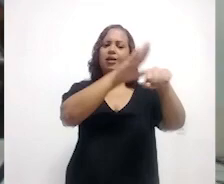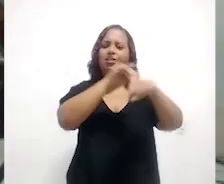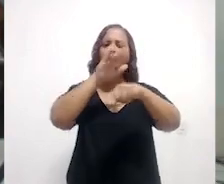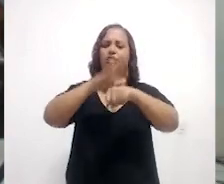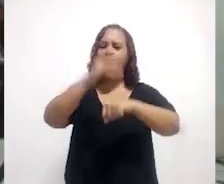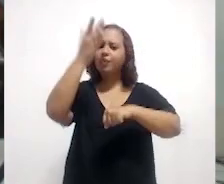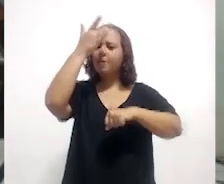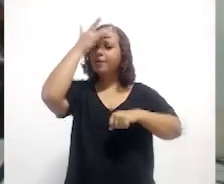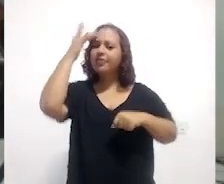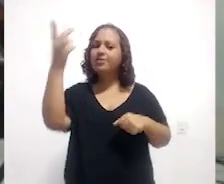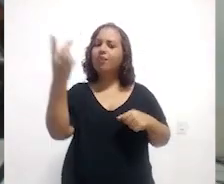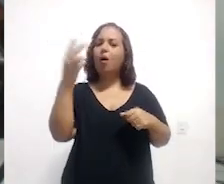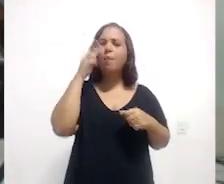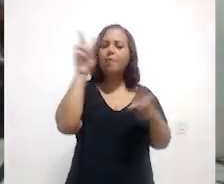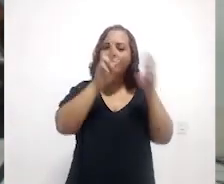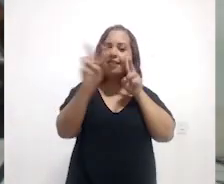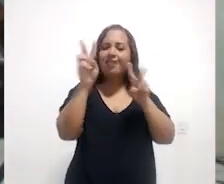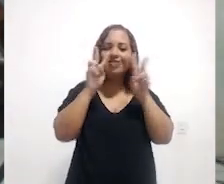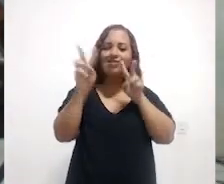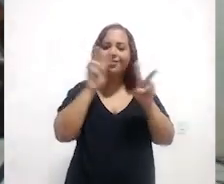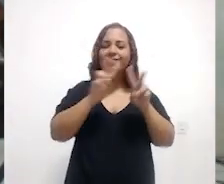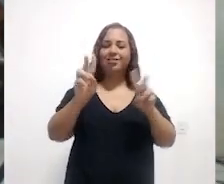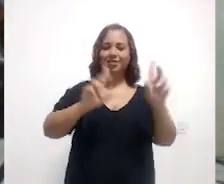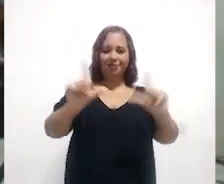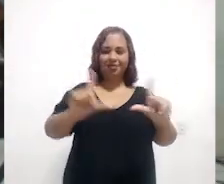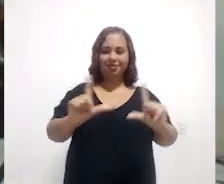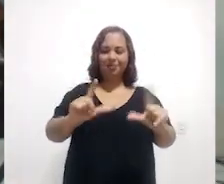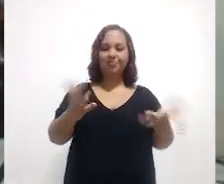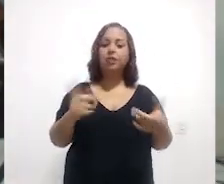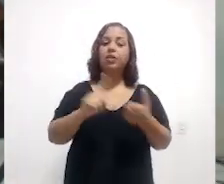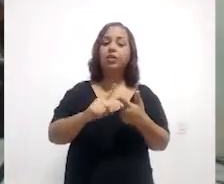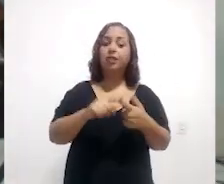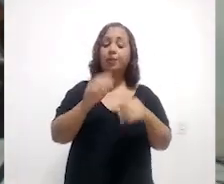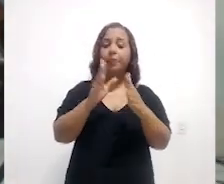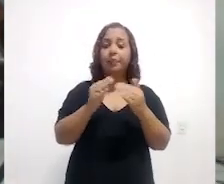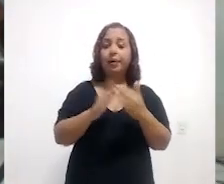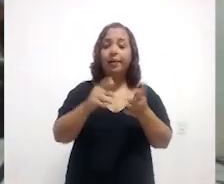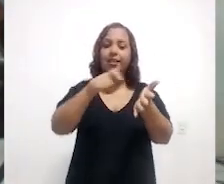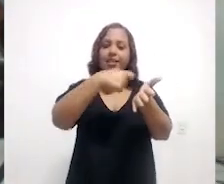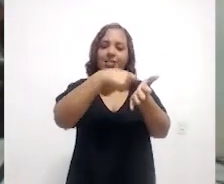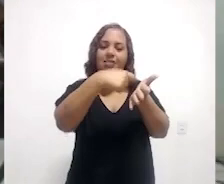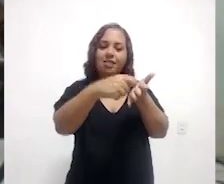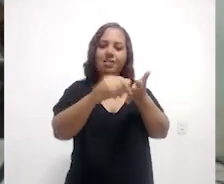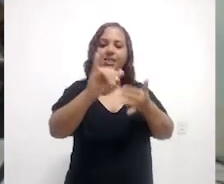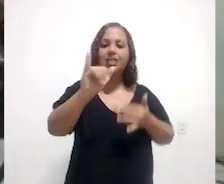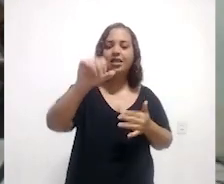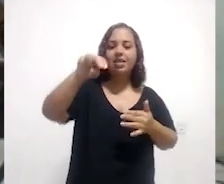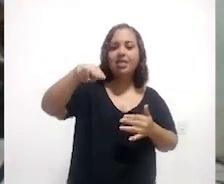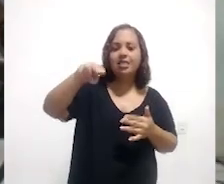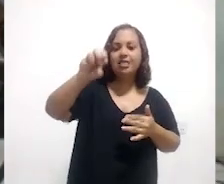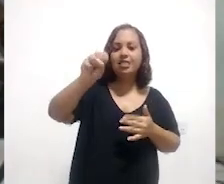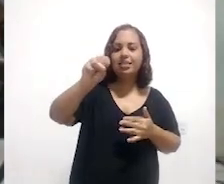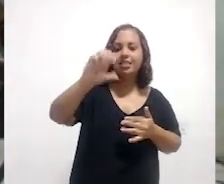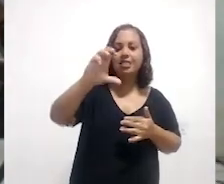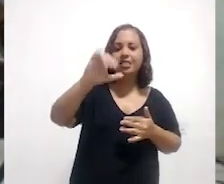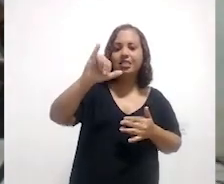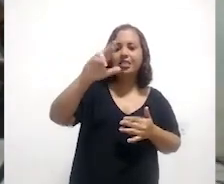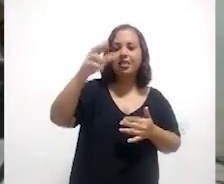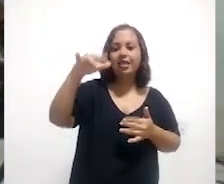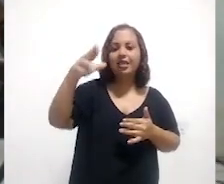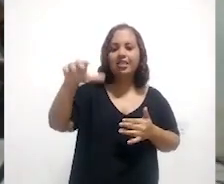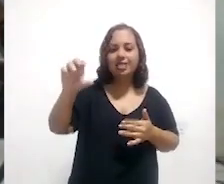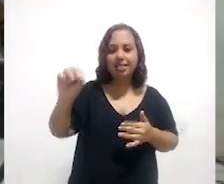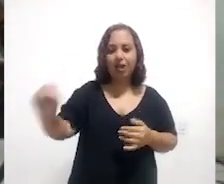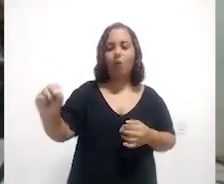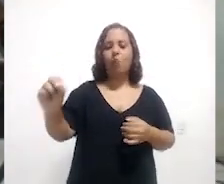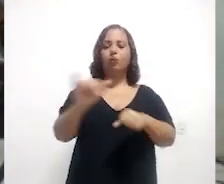louvar. Aproveita, pede para ele se inscrever na nossa página, no nosso canal, no YouTube, tá certo?